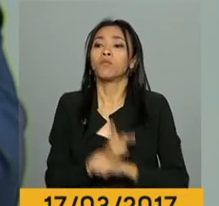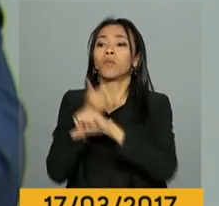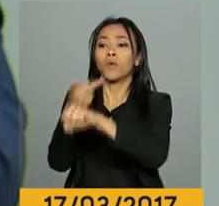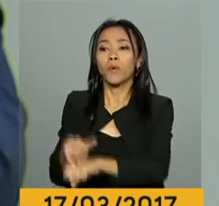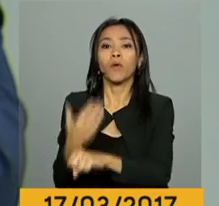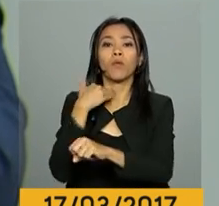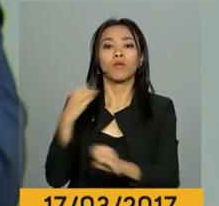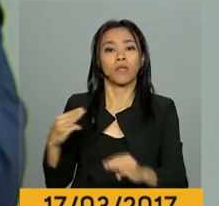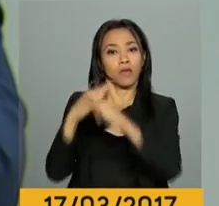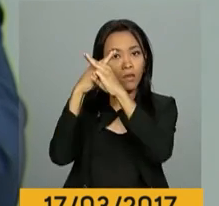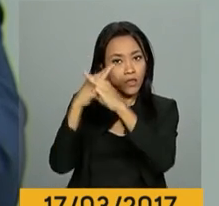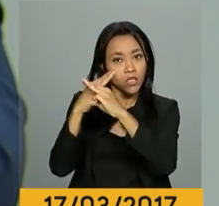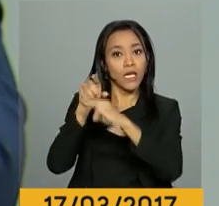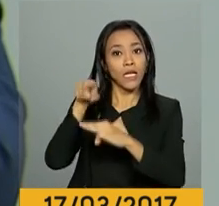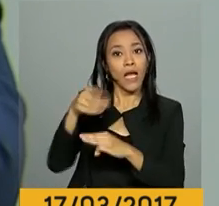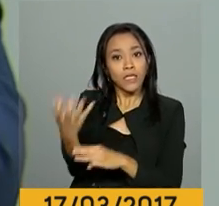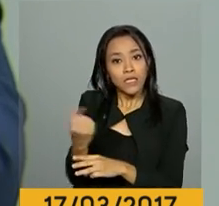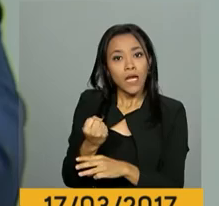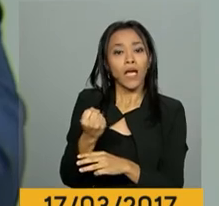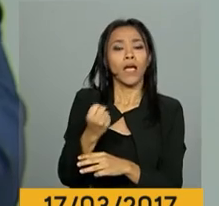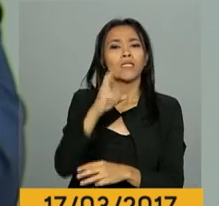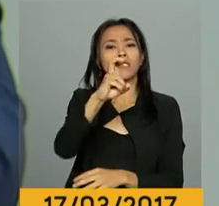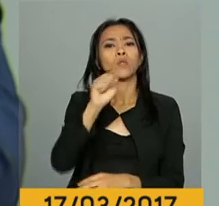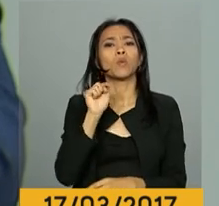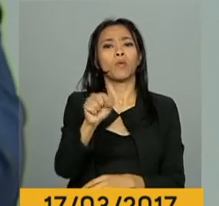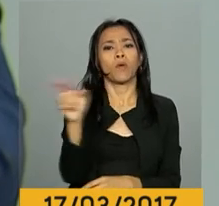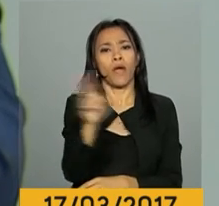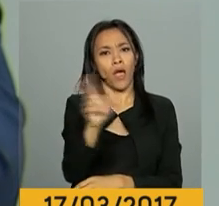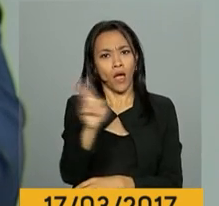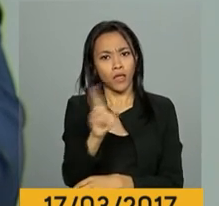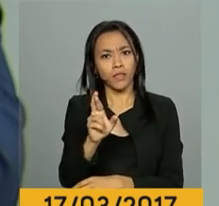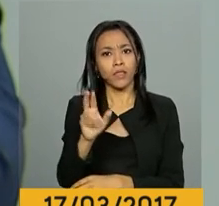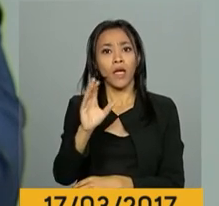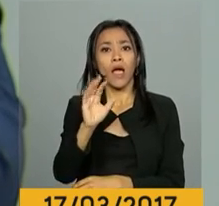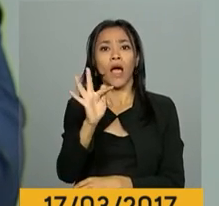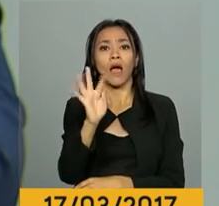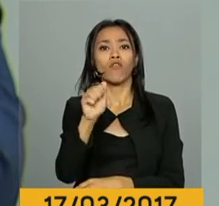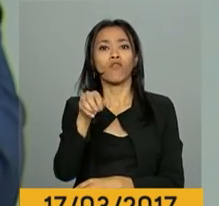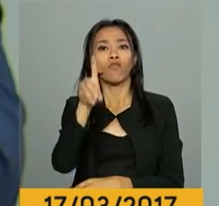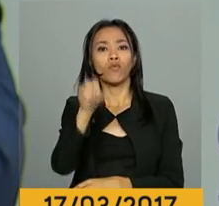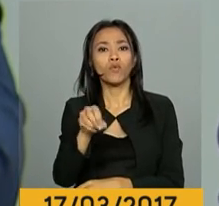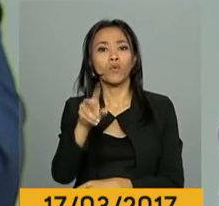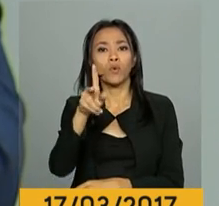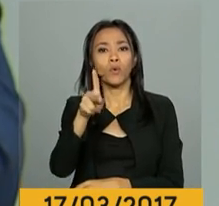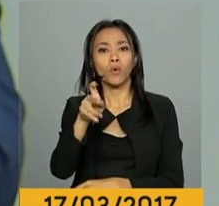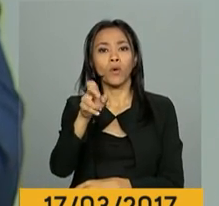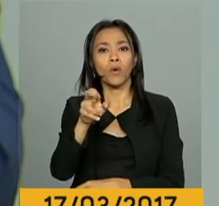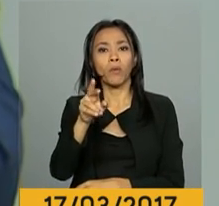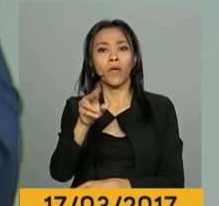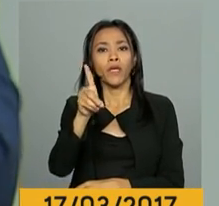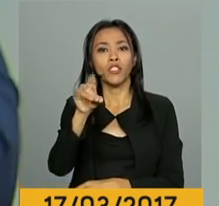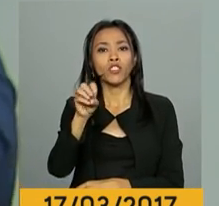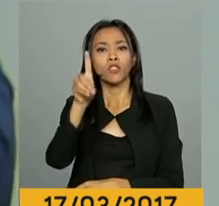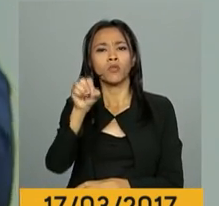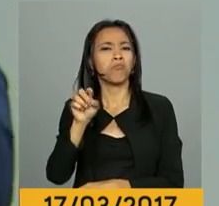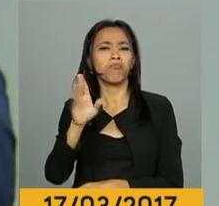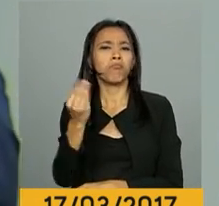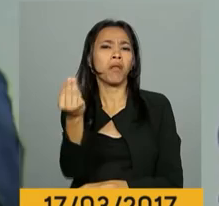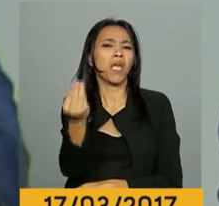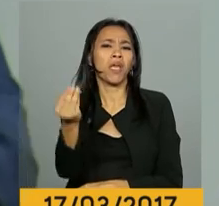Federal e lá sacar R$5.000 a fundo perdido. Não tem que pagar. Para quê? Para pintar sua casa, para